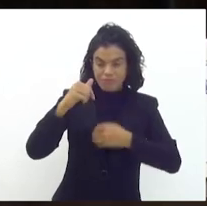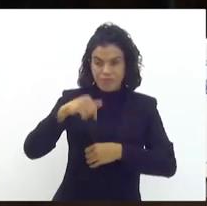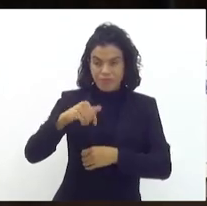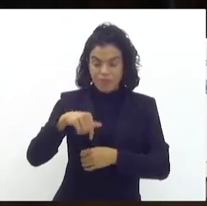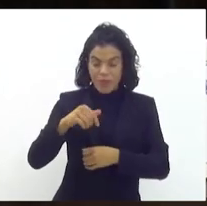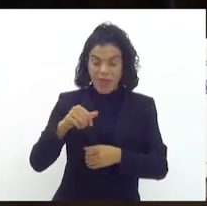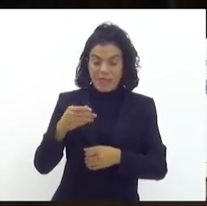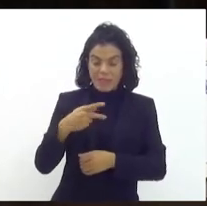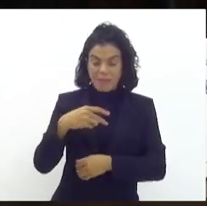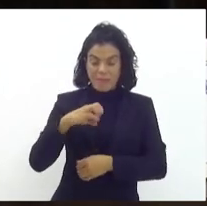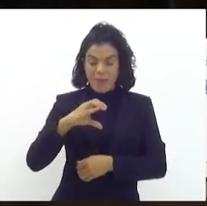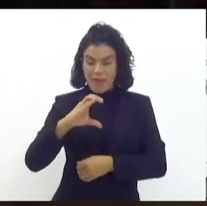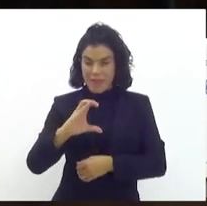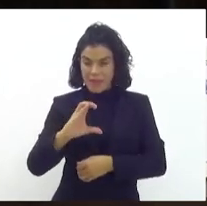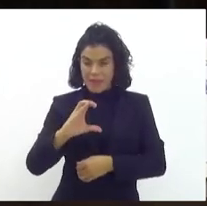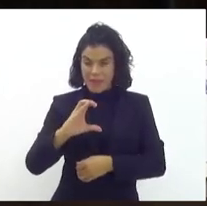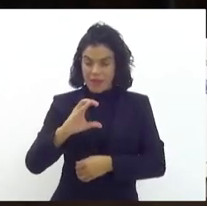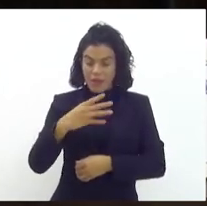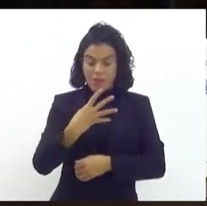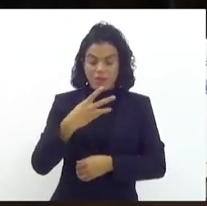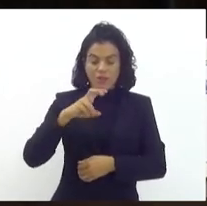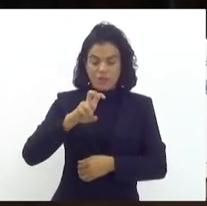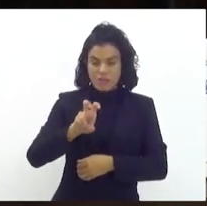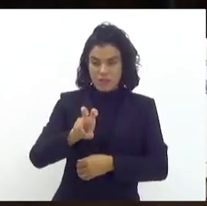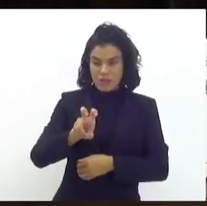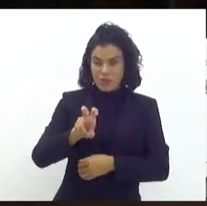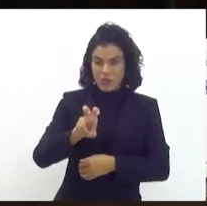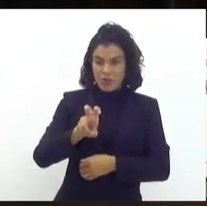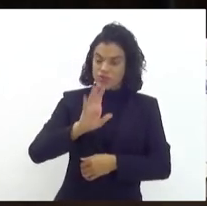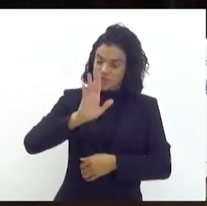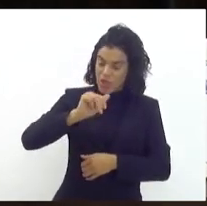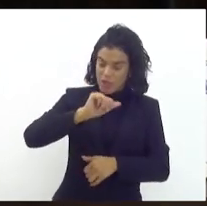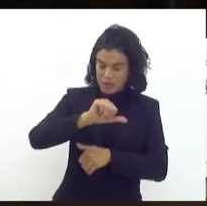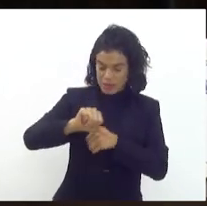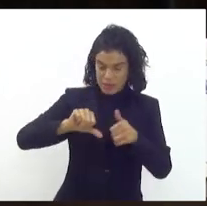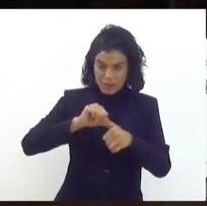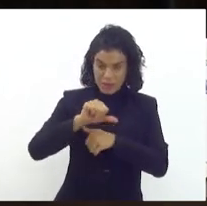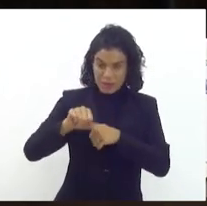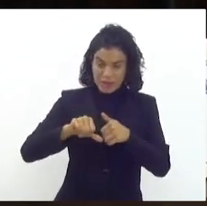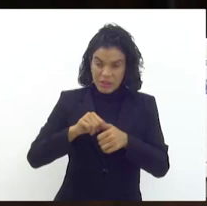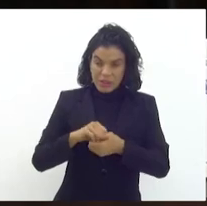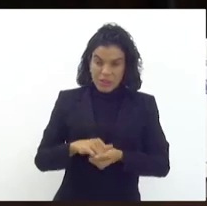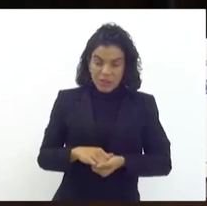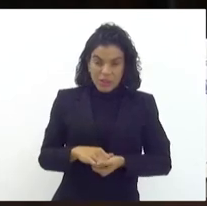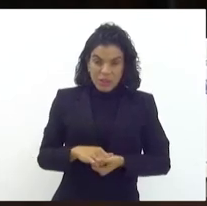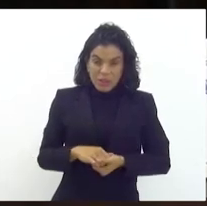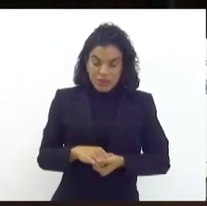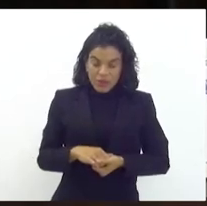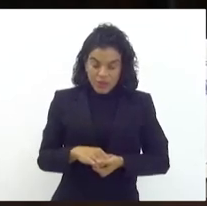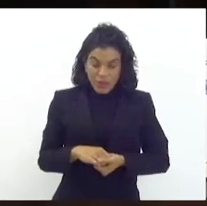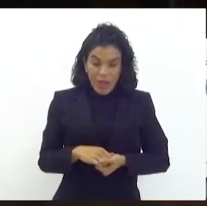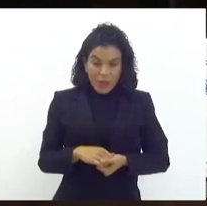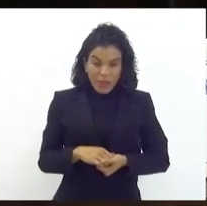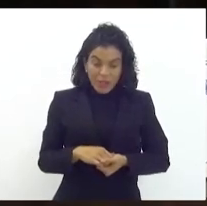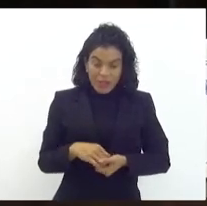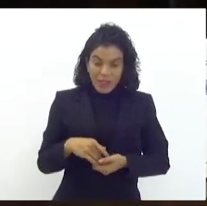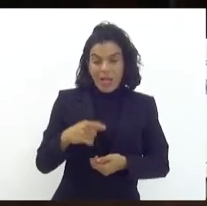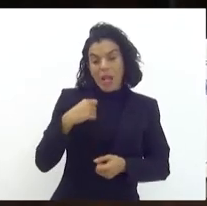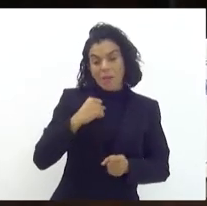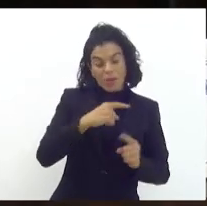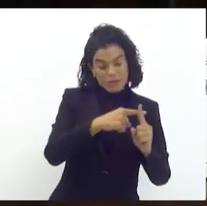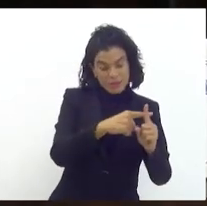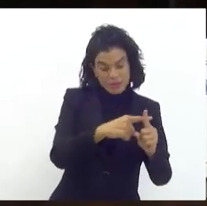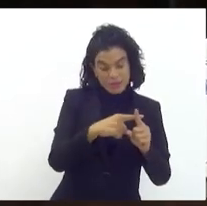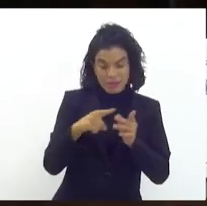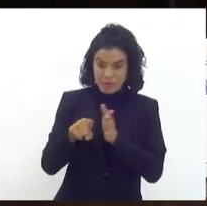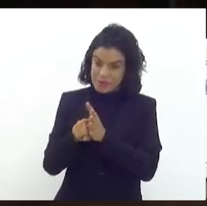essa PEC 45 ajustada como eu chamo ela pode ser vantajosa ou